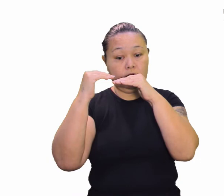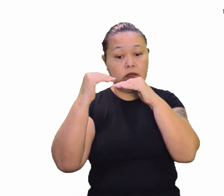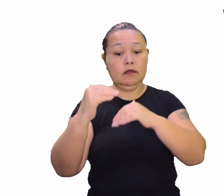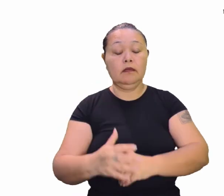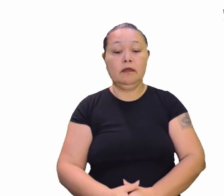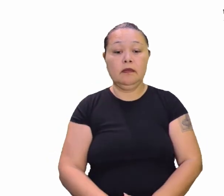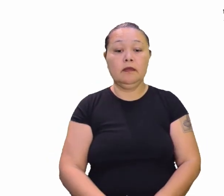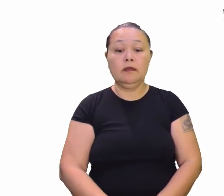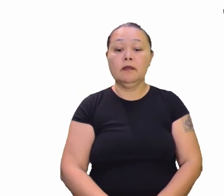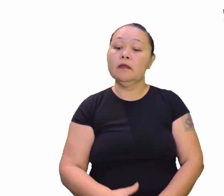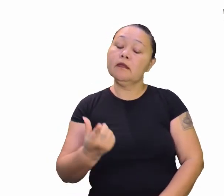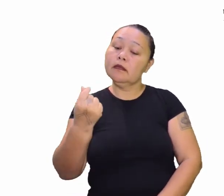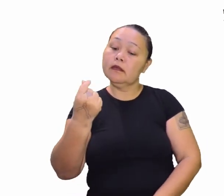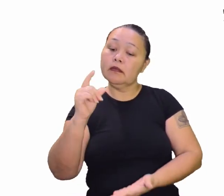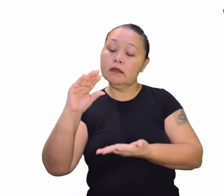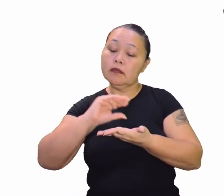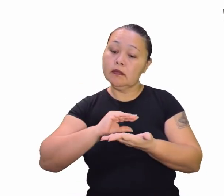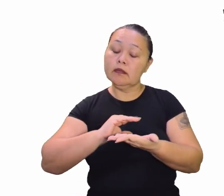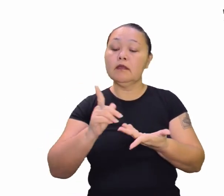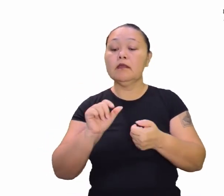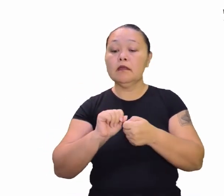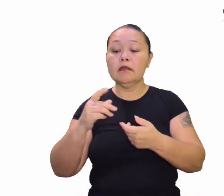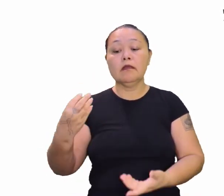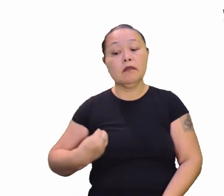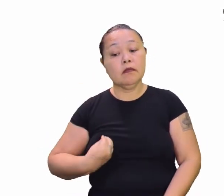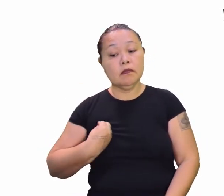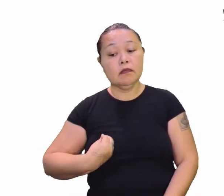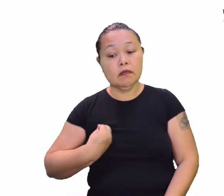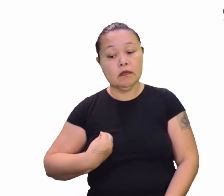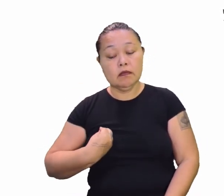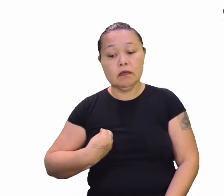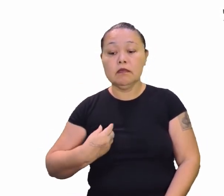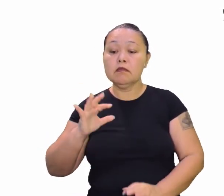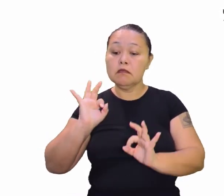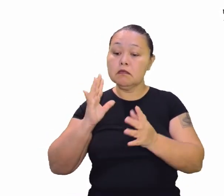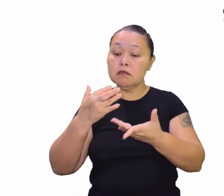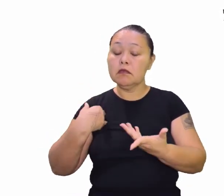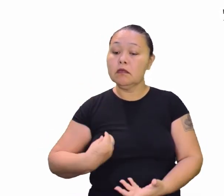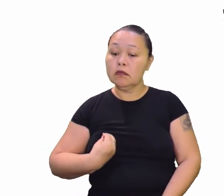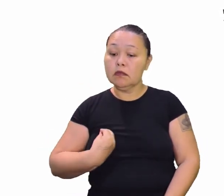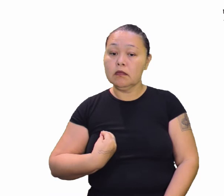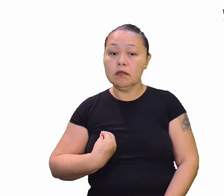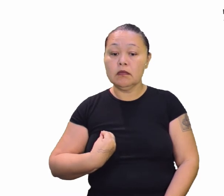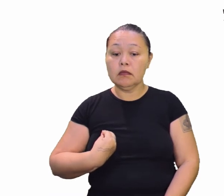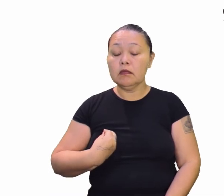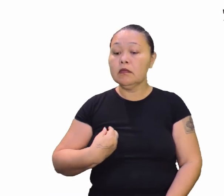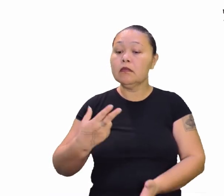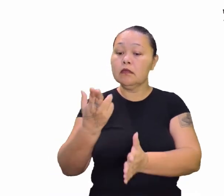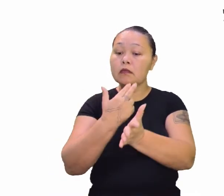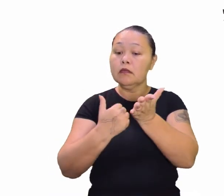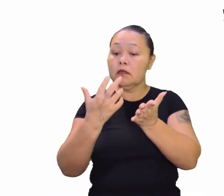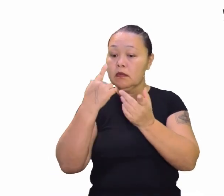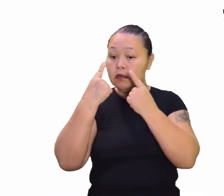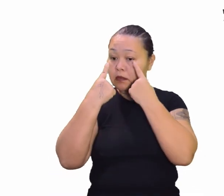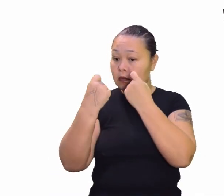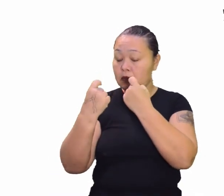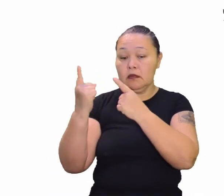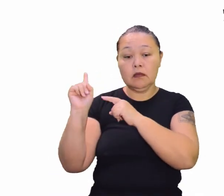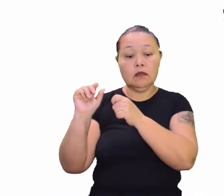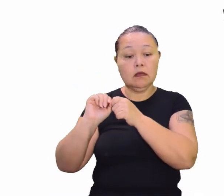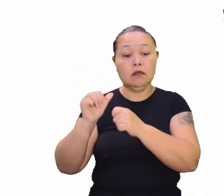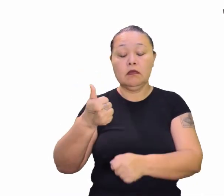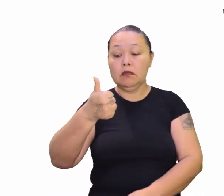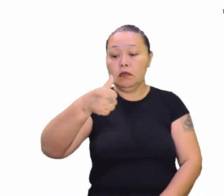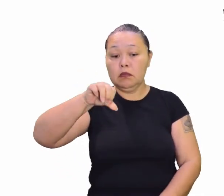igualdade de renda, qualidade de vida. Alguma observação? Só que eu estava olhando esse gráfico interessante, né, que em